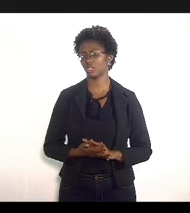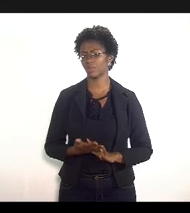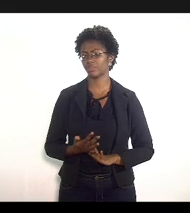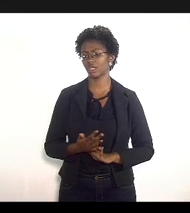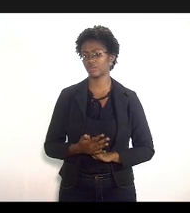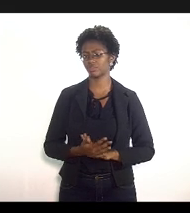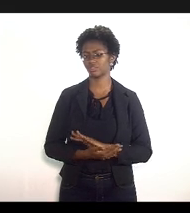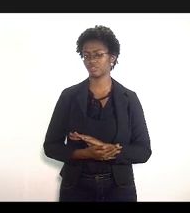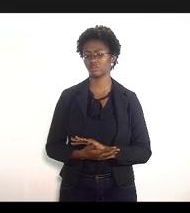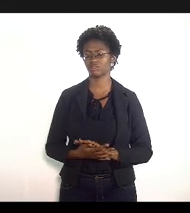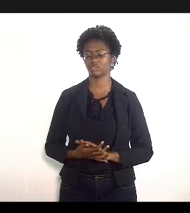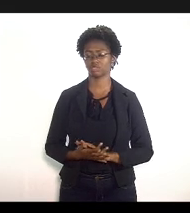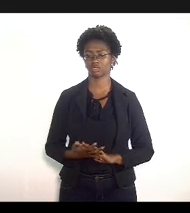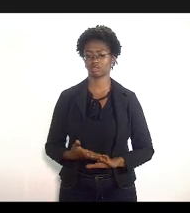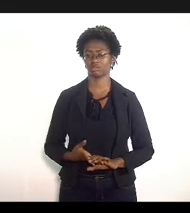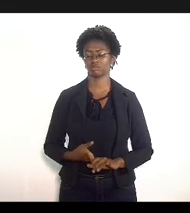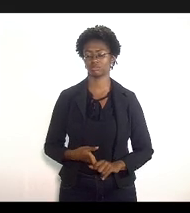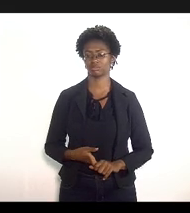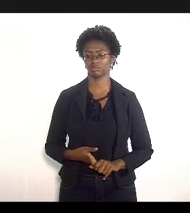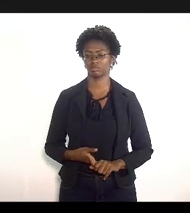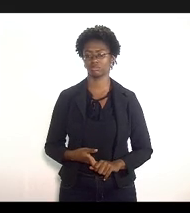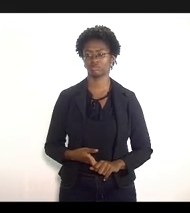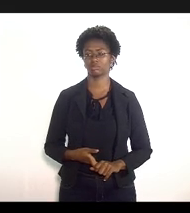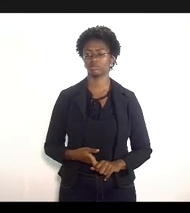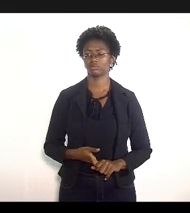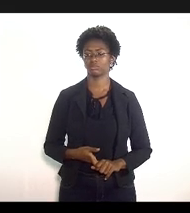um minutinho. Lúcia. Oi.